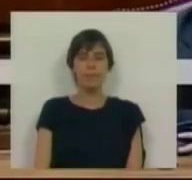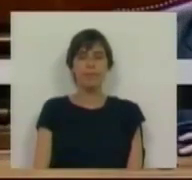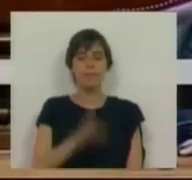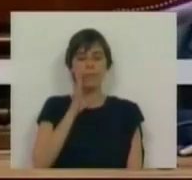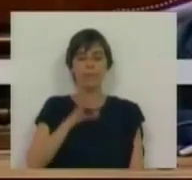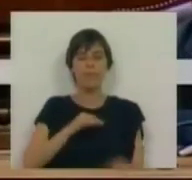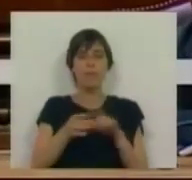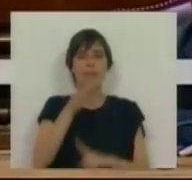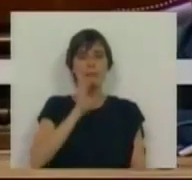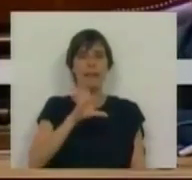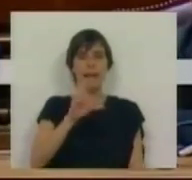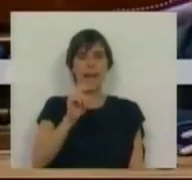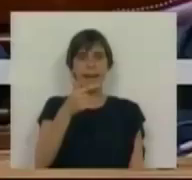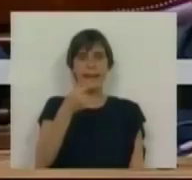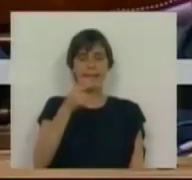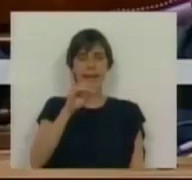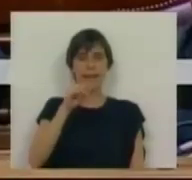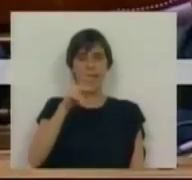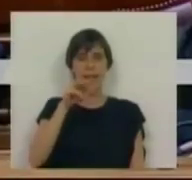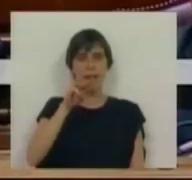Senhora Deputada Catarina Martins, faz favor.